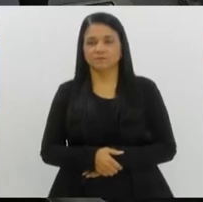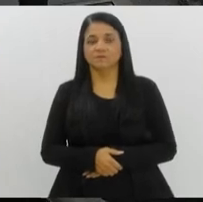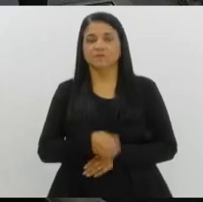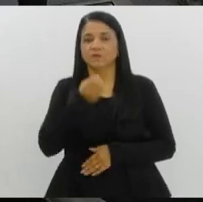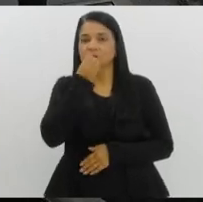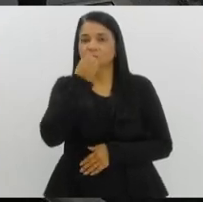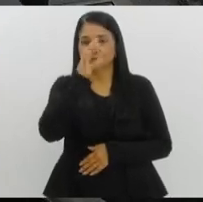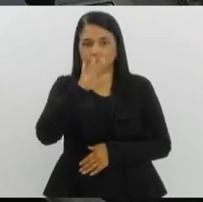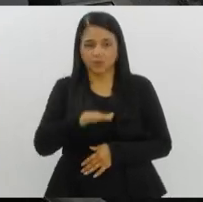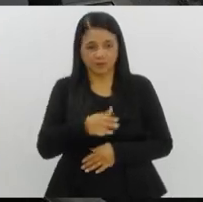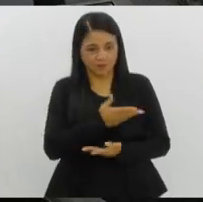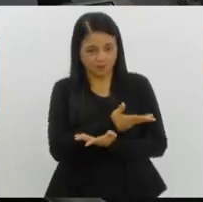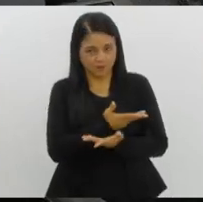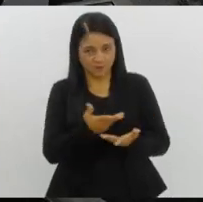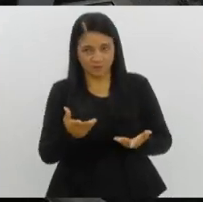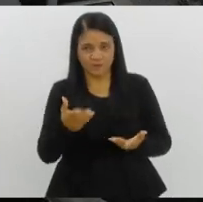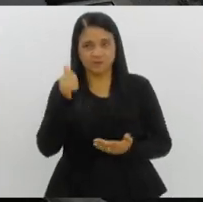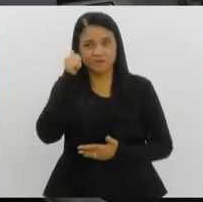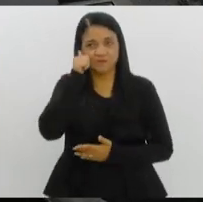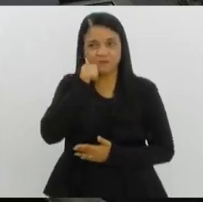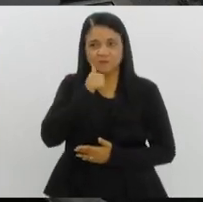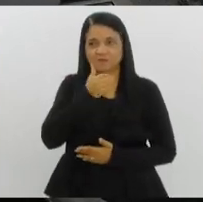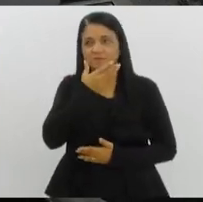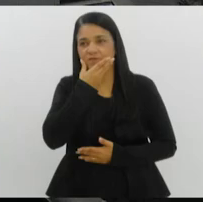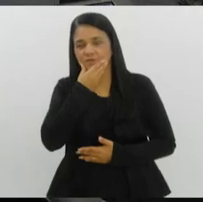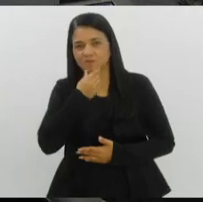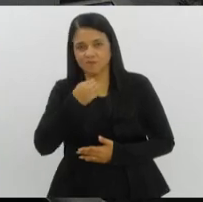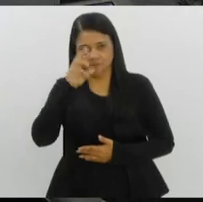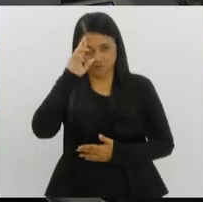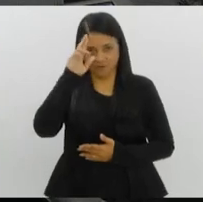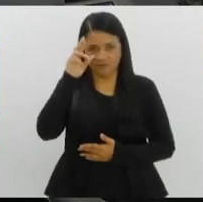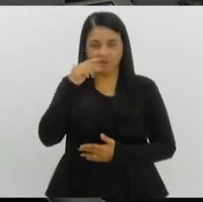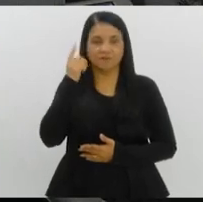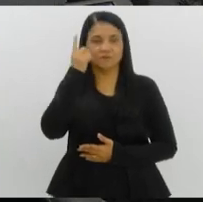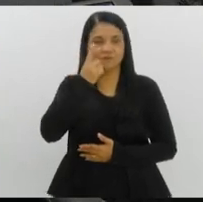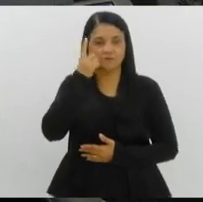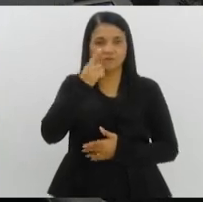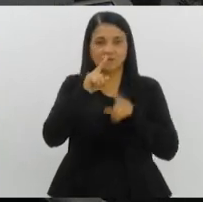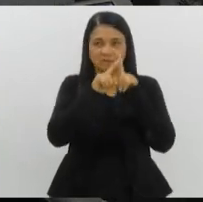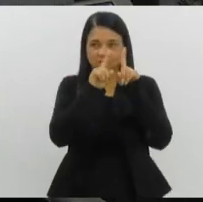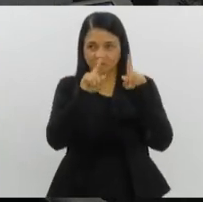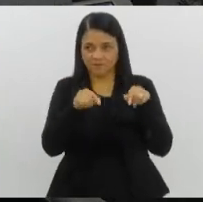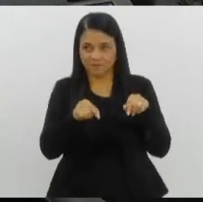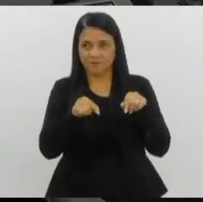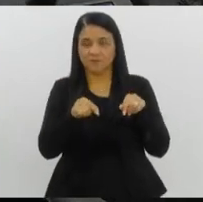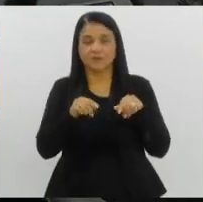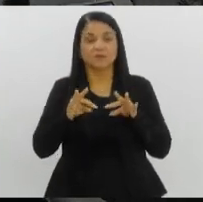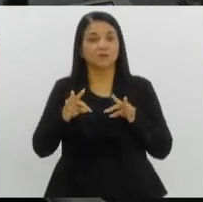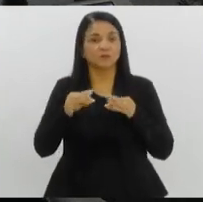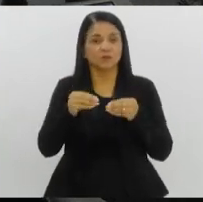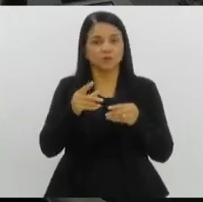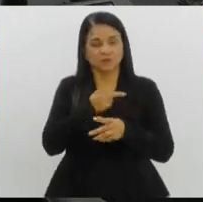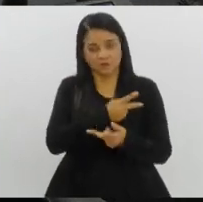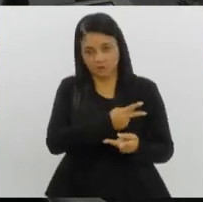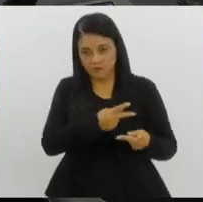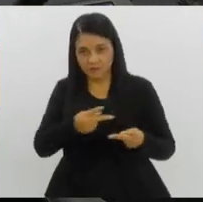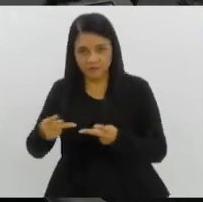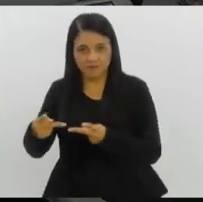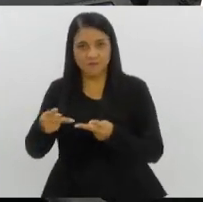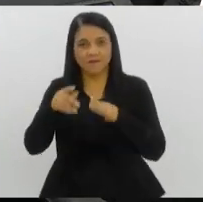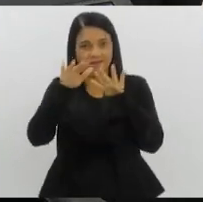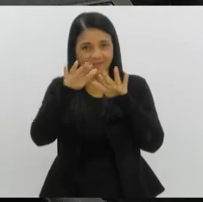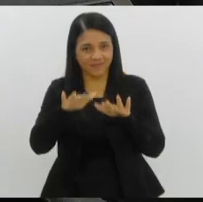Boa tarde a todas as senhoras, senhores deputados, servidores, todos que nos visitam nessa